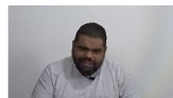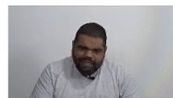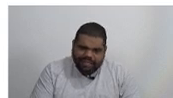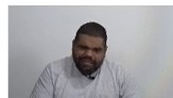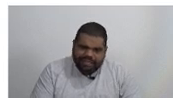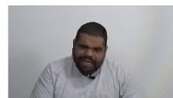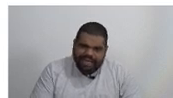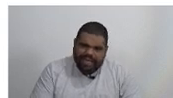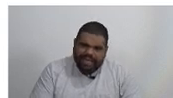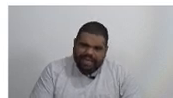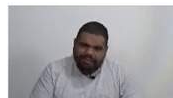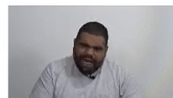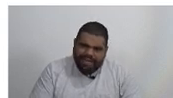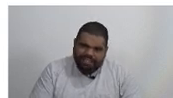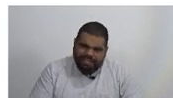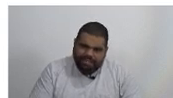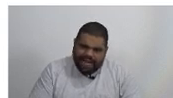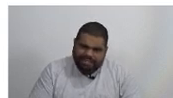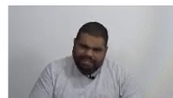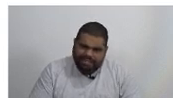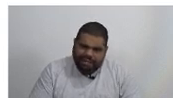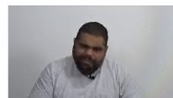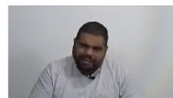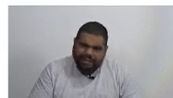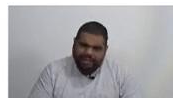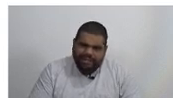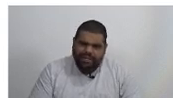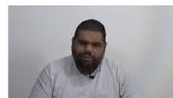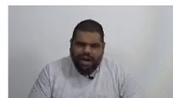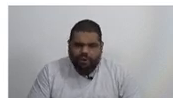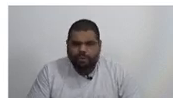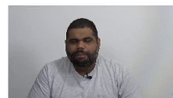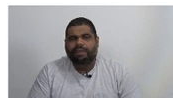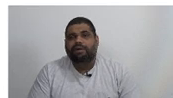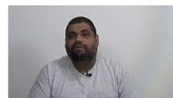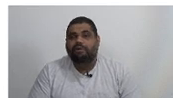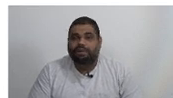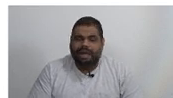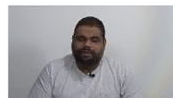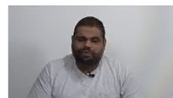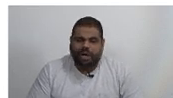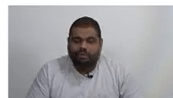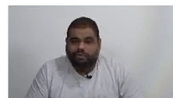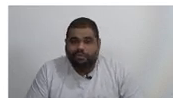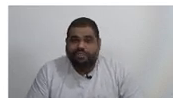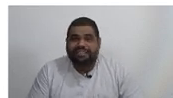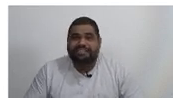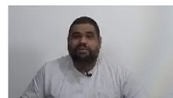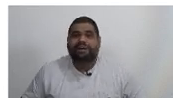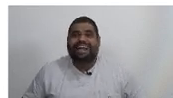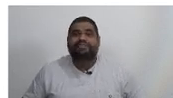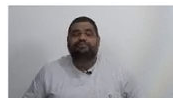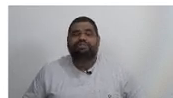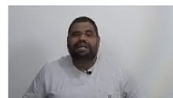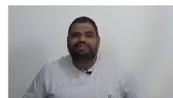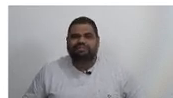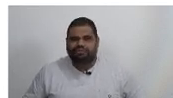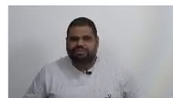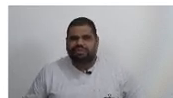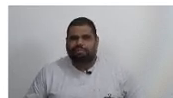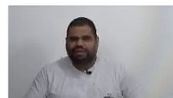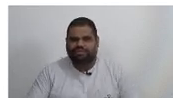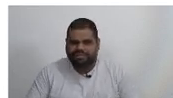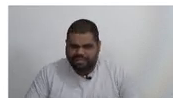7, tem imagem máxima igual... Vamos lá, pessoal. Vou fazer o gráfico